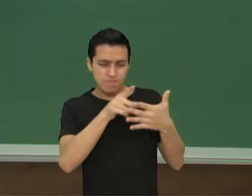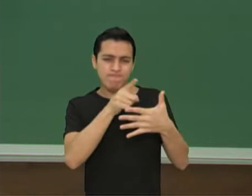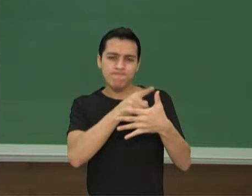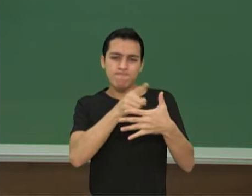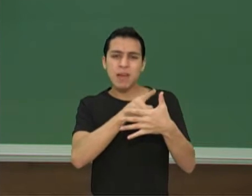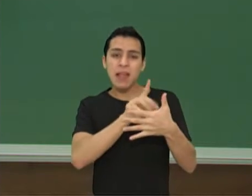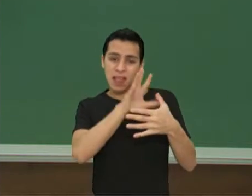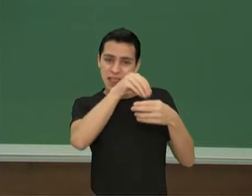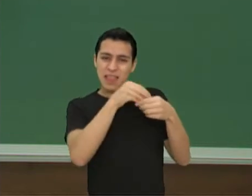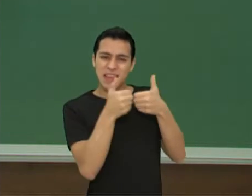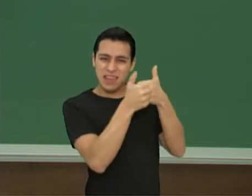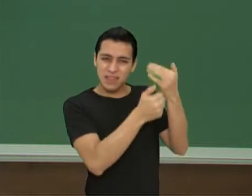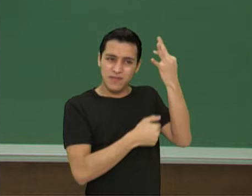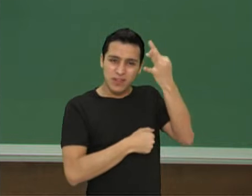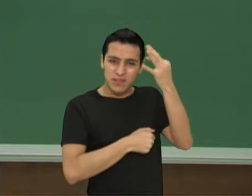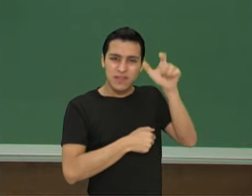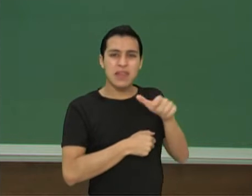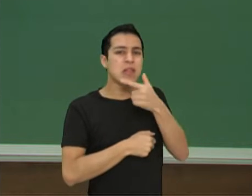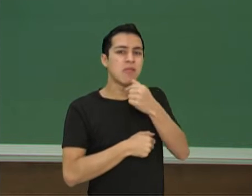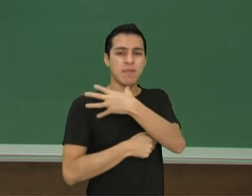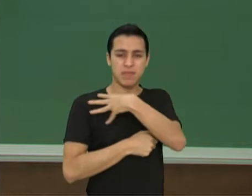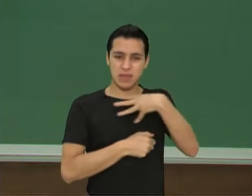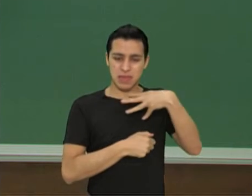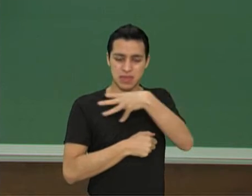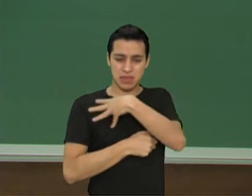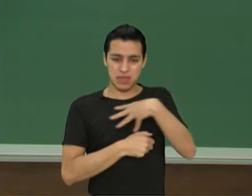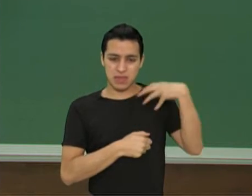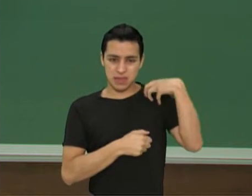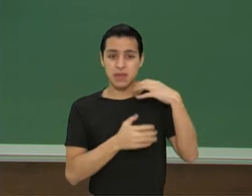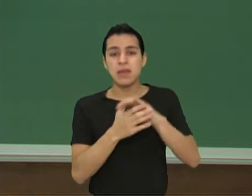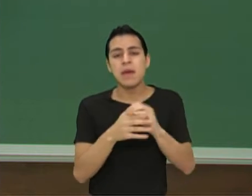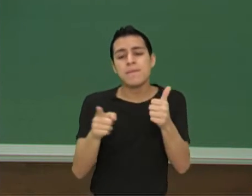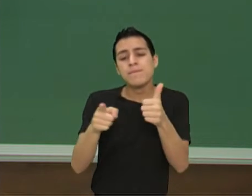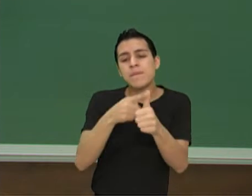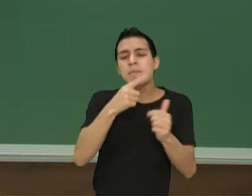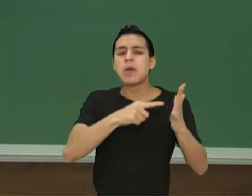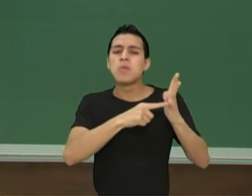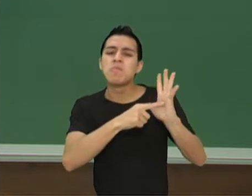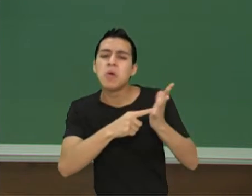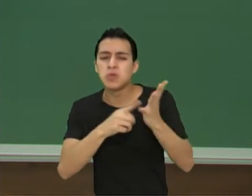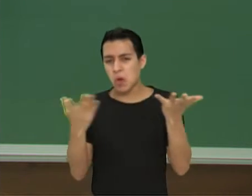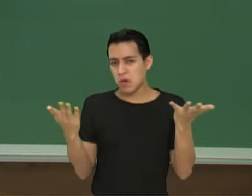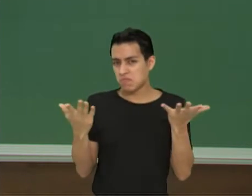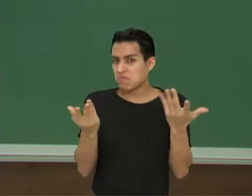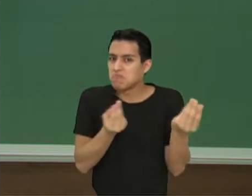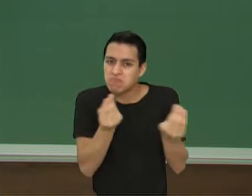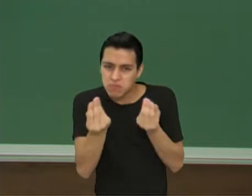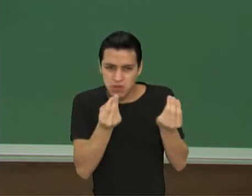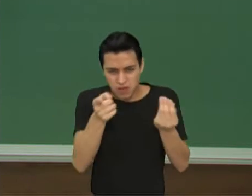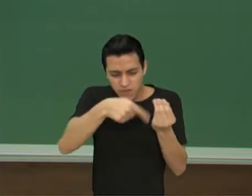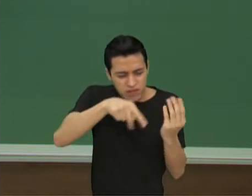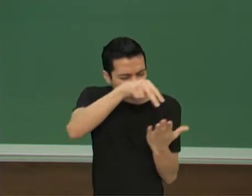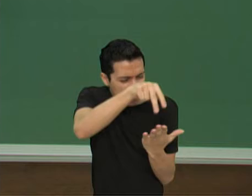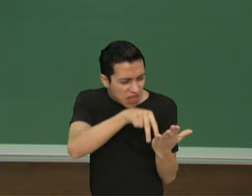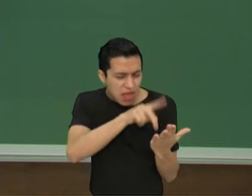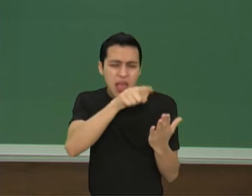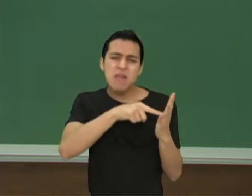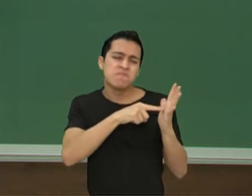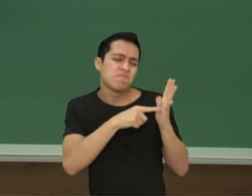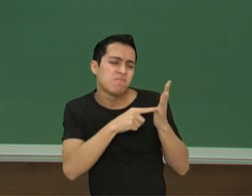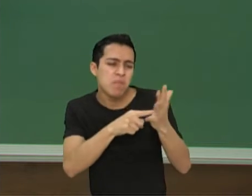na filosofia de Aristóteles, é o conceito do primeiro motor, ou motor primeiro, tá? Ou também você pode encontrar como